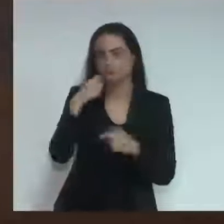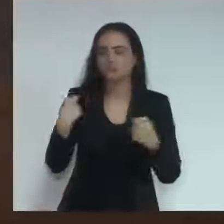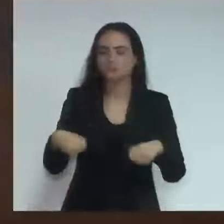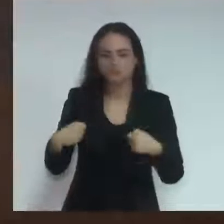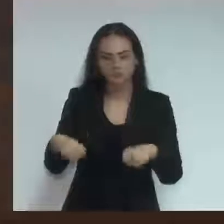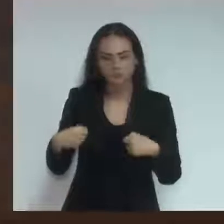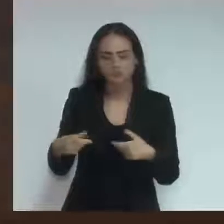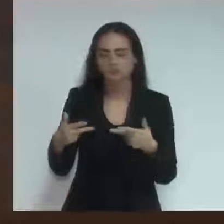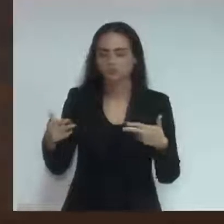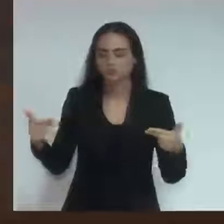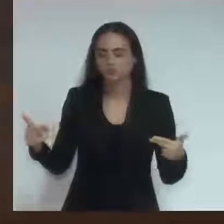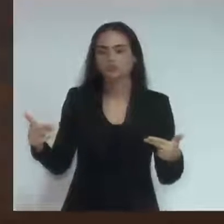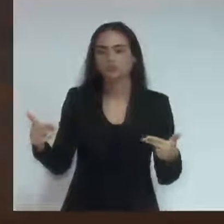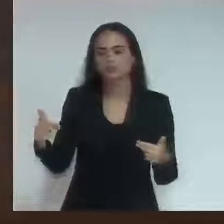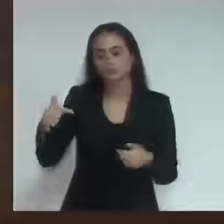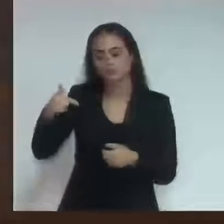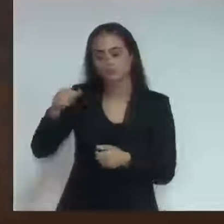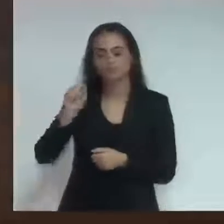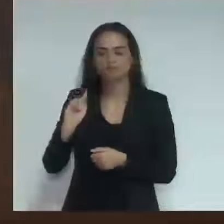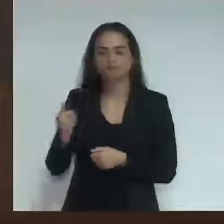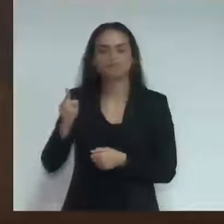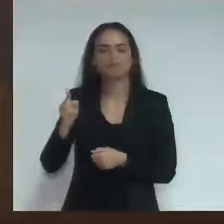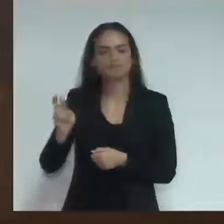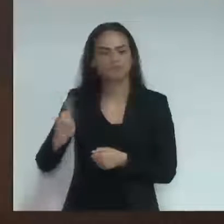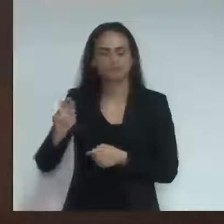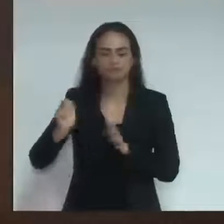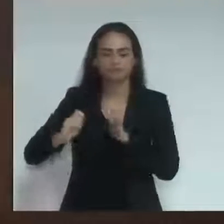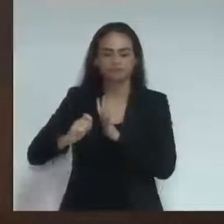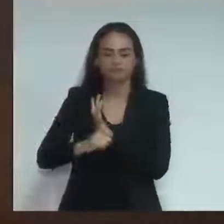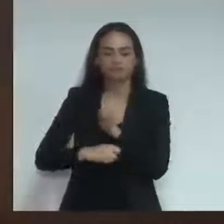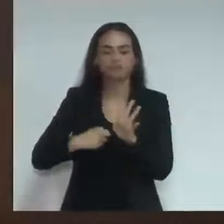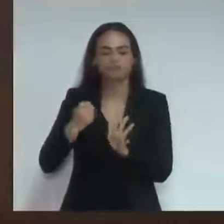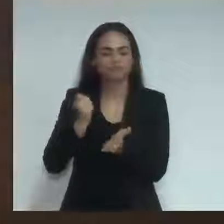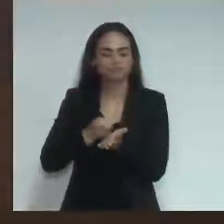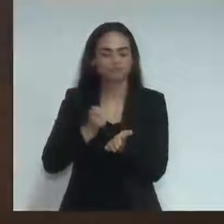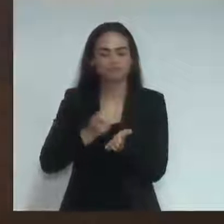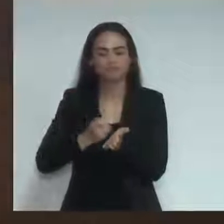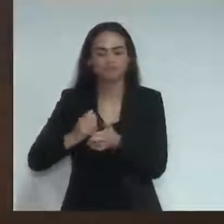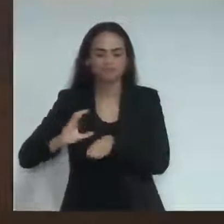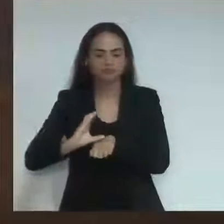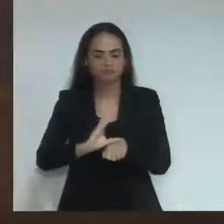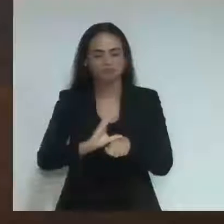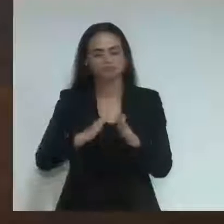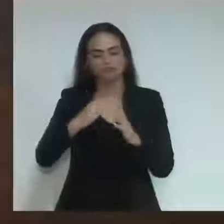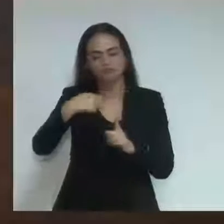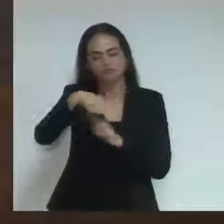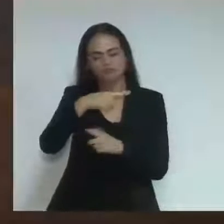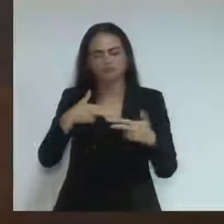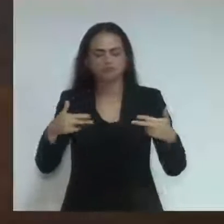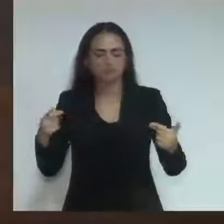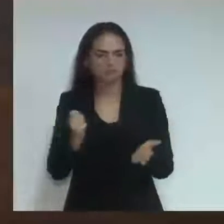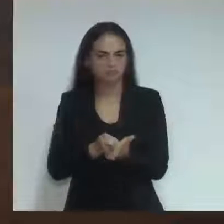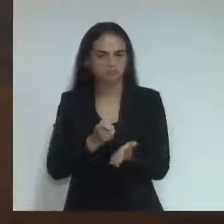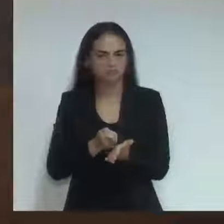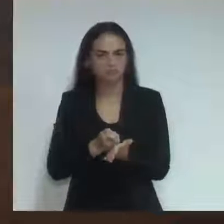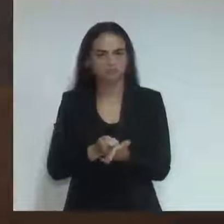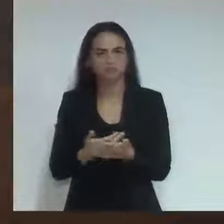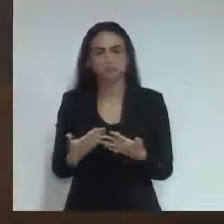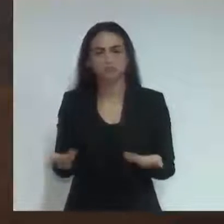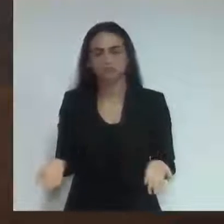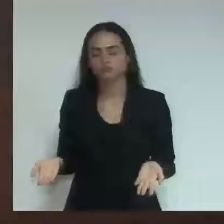mês, que é justamente para investimentos na própria Santa Casa. Então, como nós já temos aí uma negativa de que não está